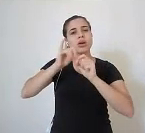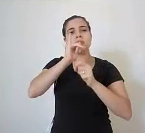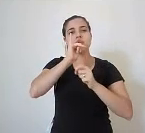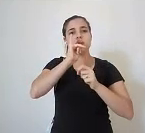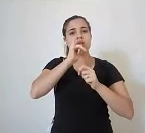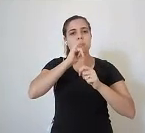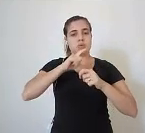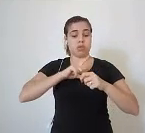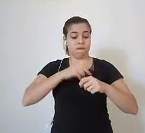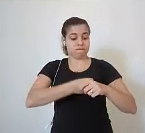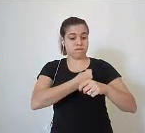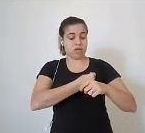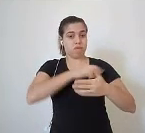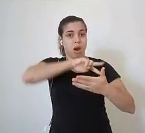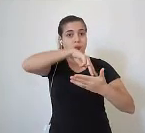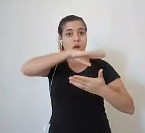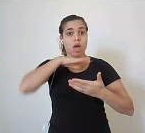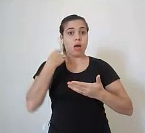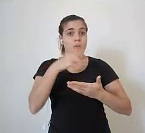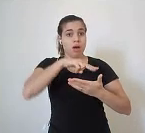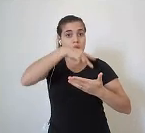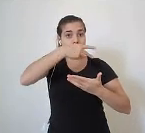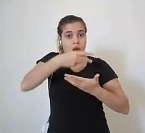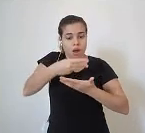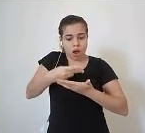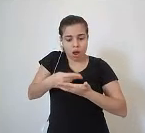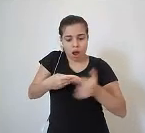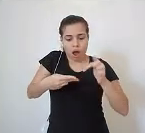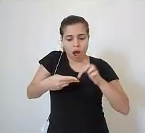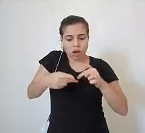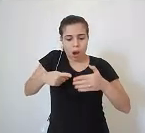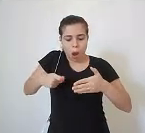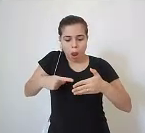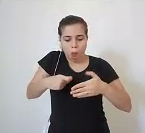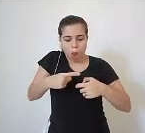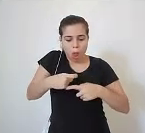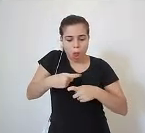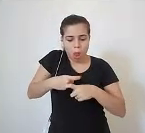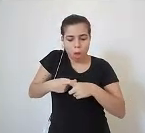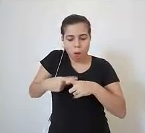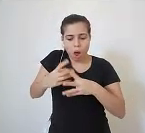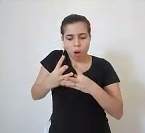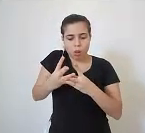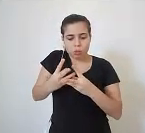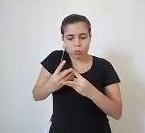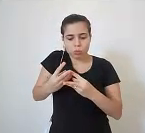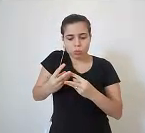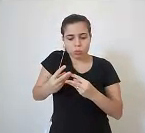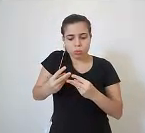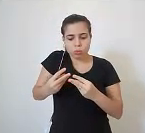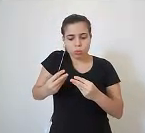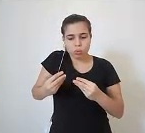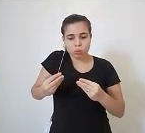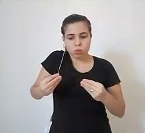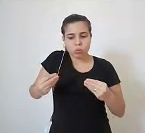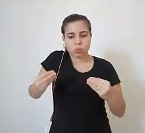para os ecossistemas, porque senão a gente não teria essa reciclagem e um dia a fonte